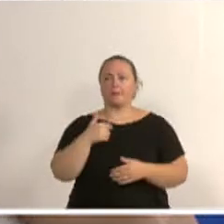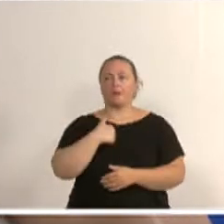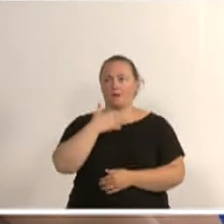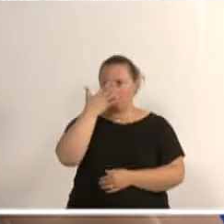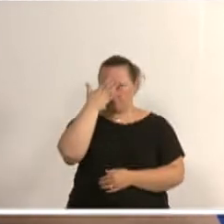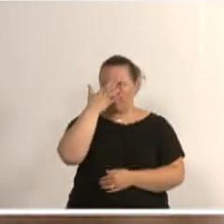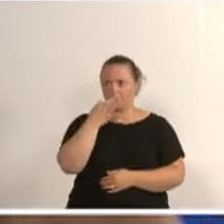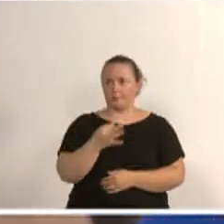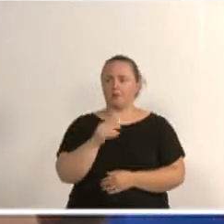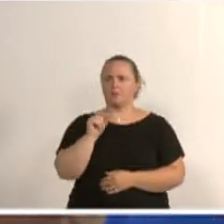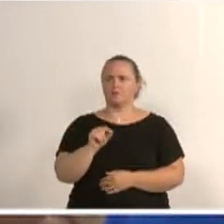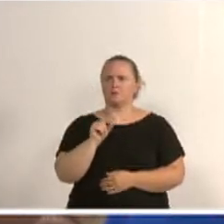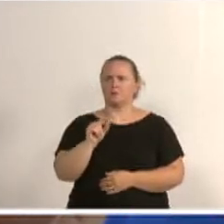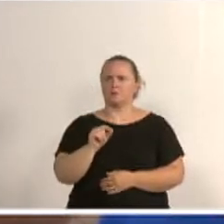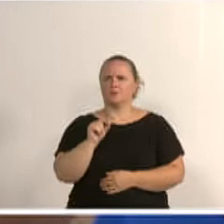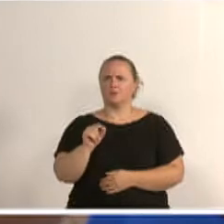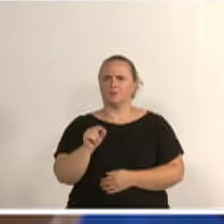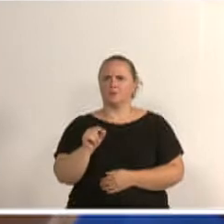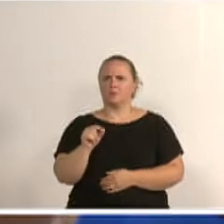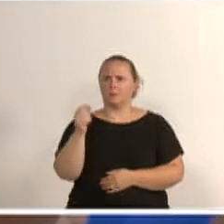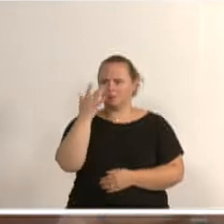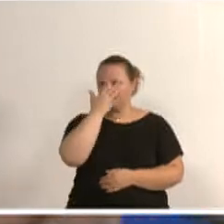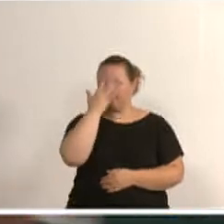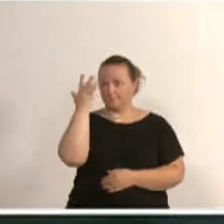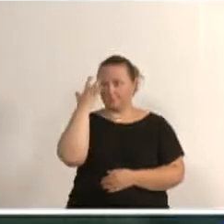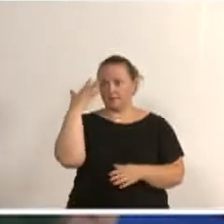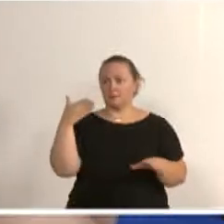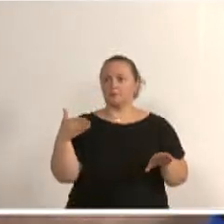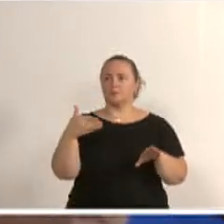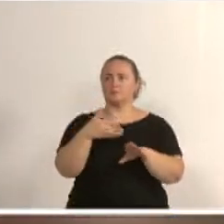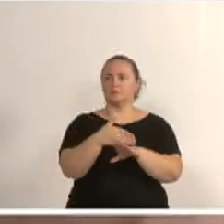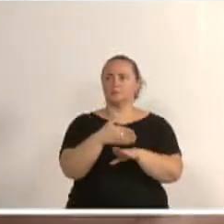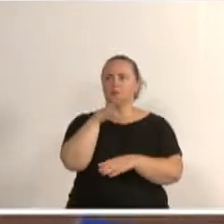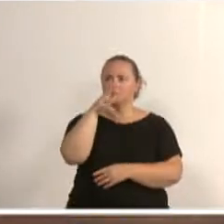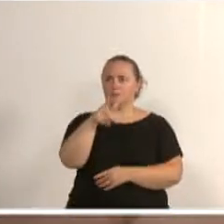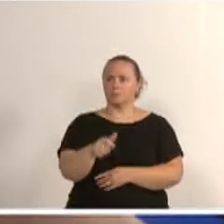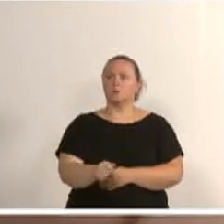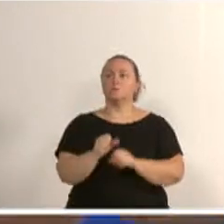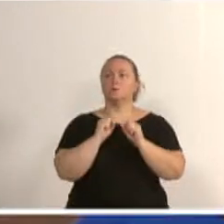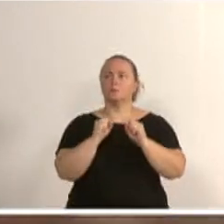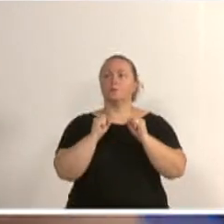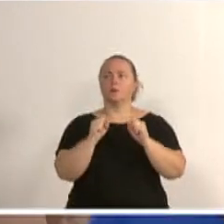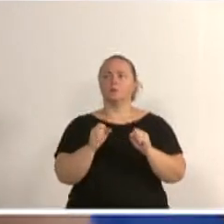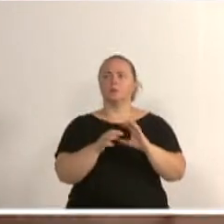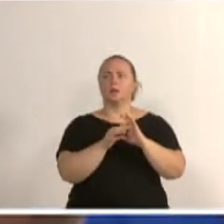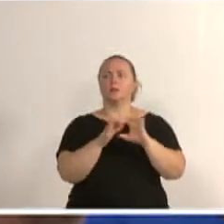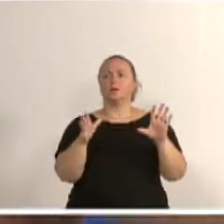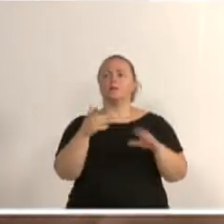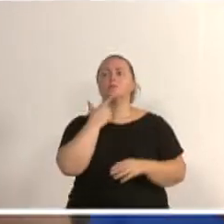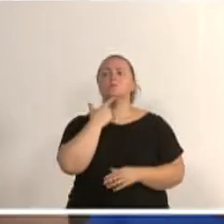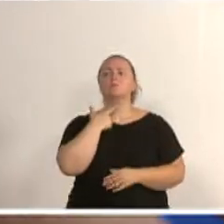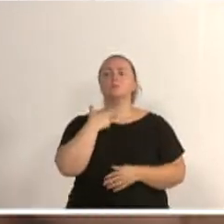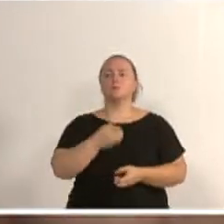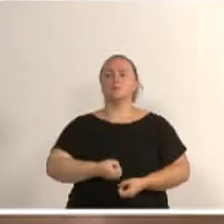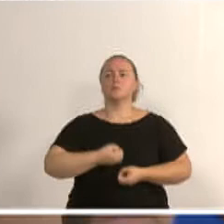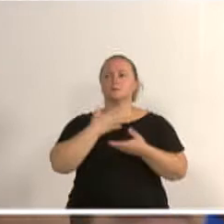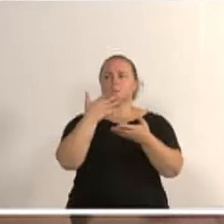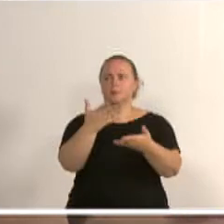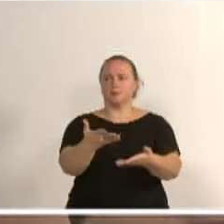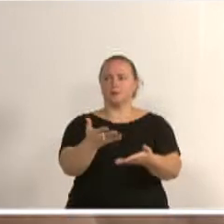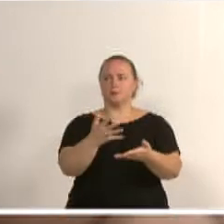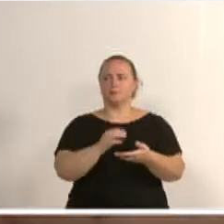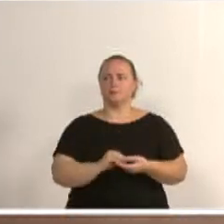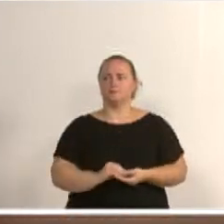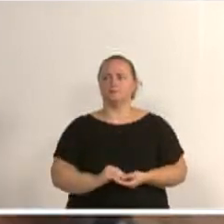por gente, é o quê? As pessoas que estão aqui, todas podem falar o que elas pensam, o que elas sentem e o que elas